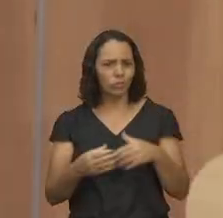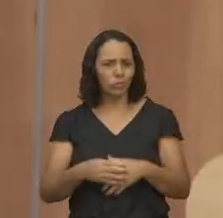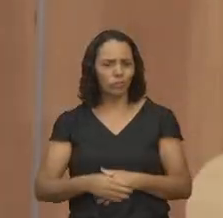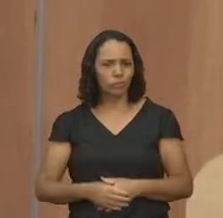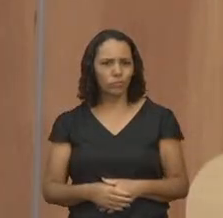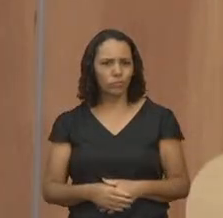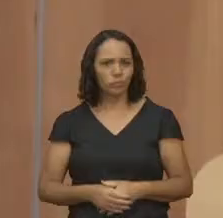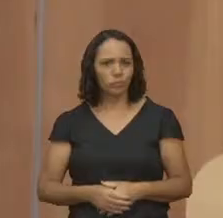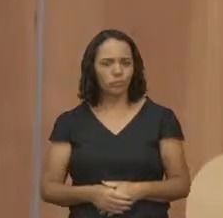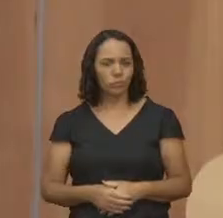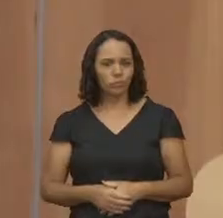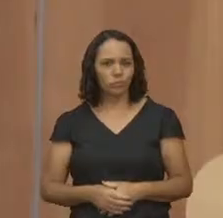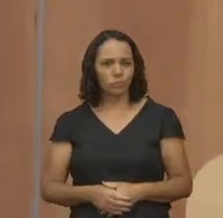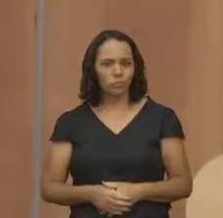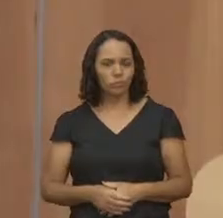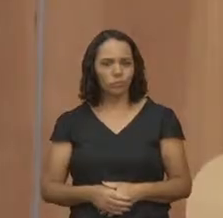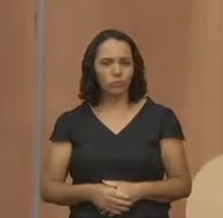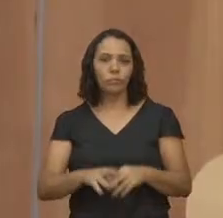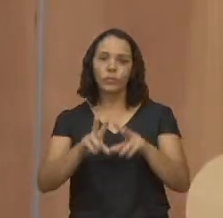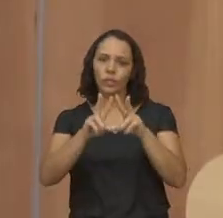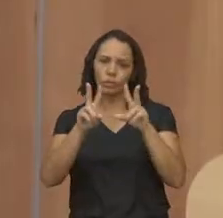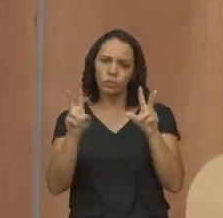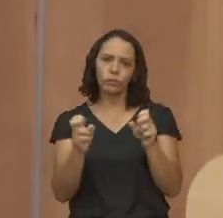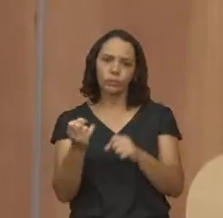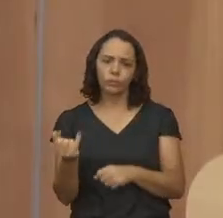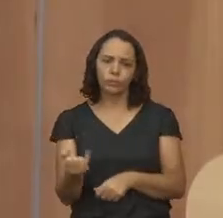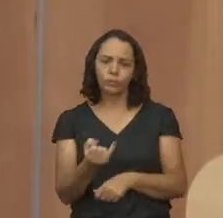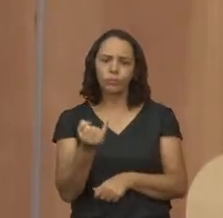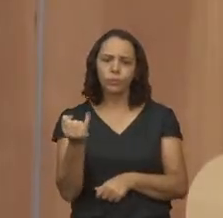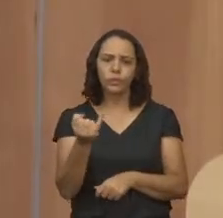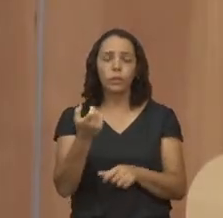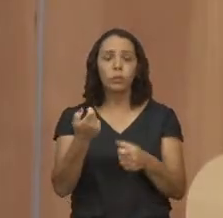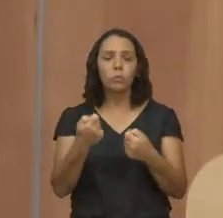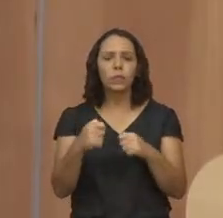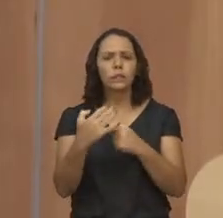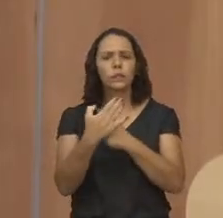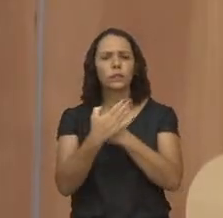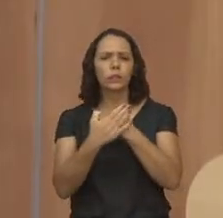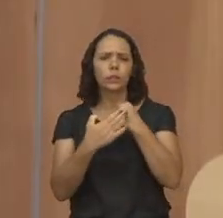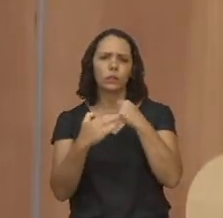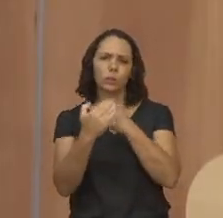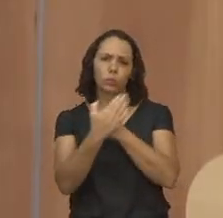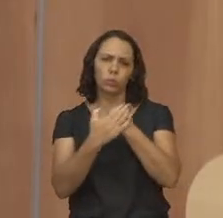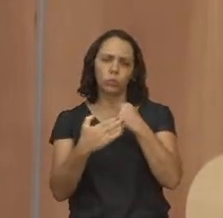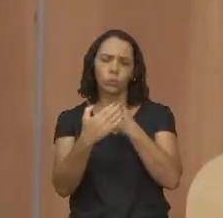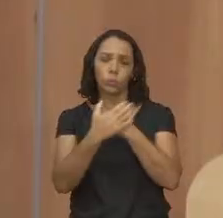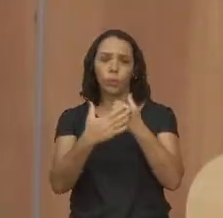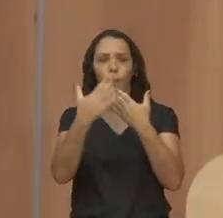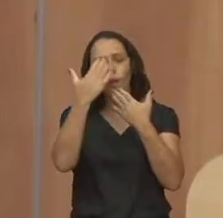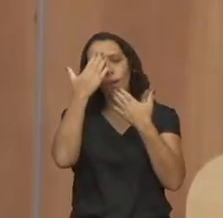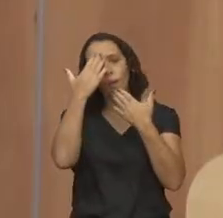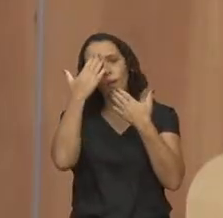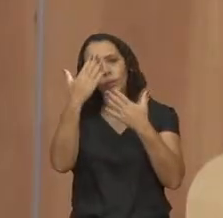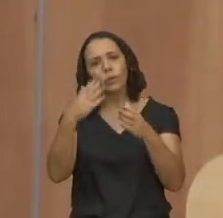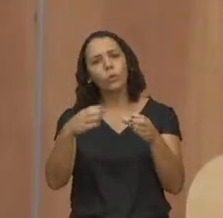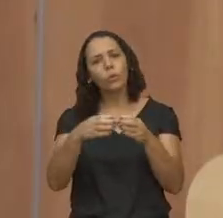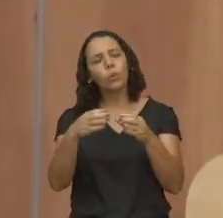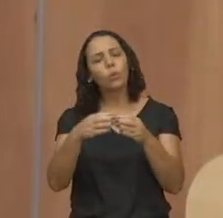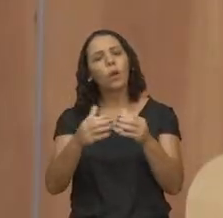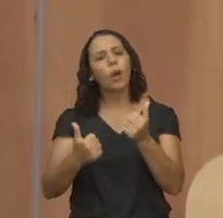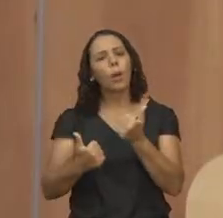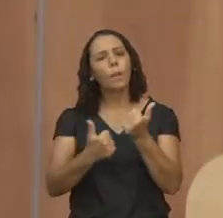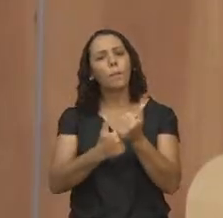Então, como vocês podem ver, é um assunto muito importante, né? E a gente tem que tratar com carinho. Então, agradecer desde já toda a equipe que apoiou nesse projeto aí, né?